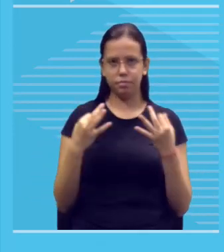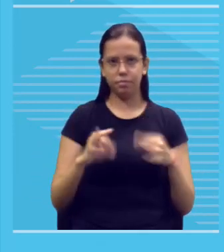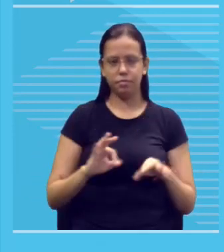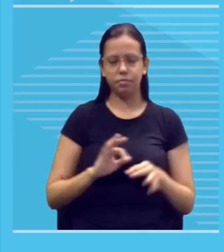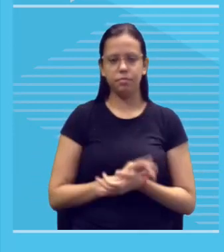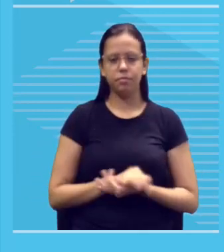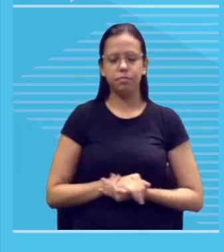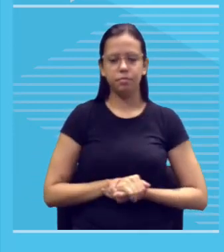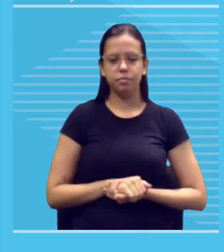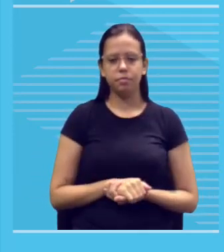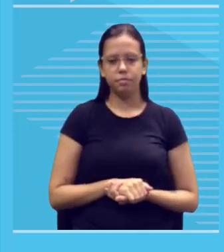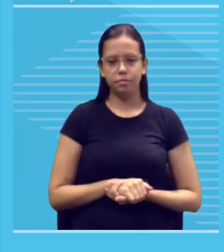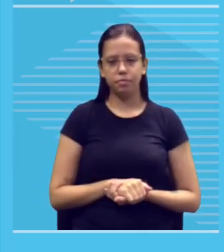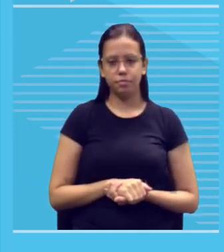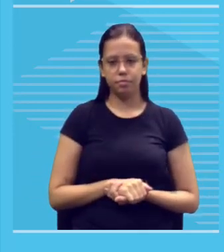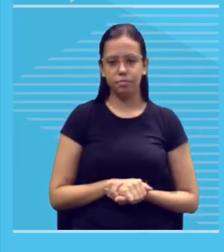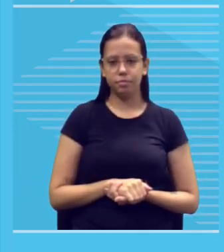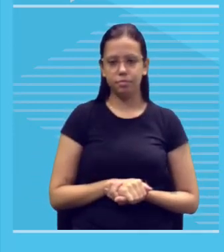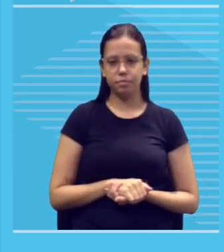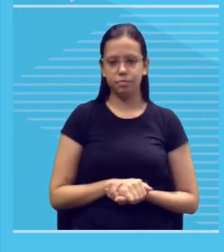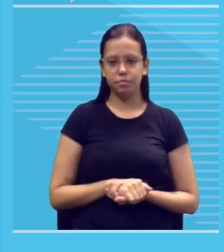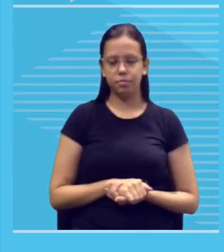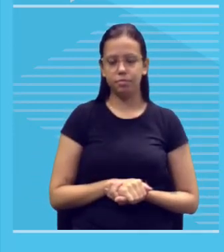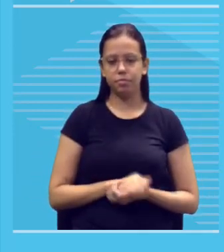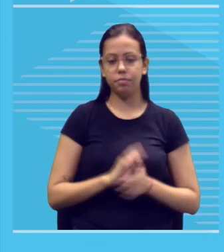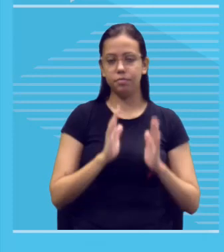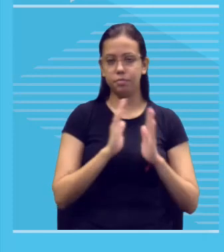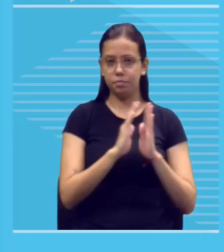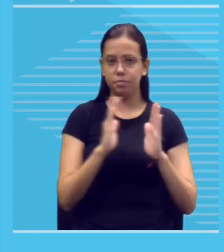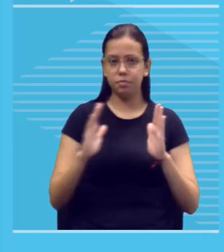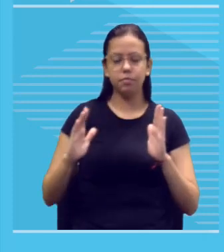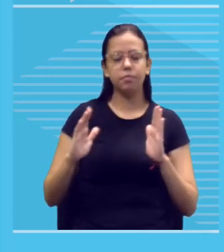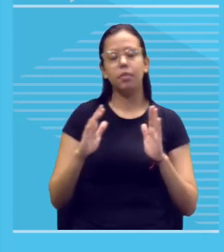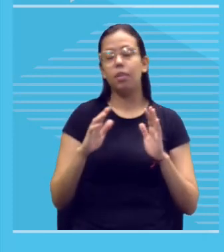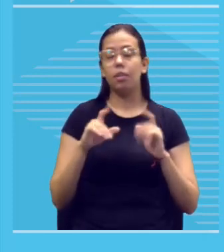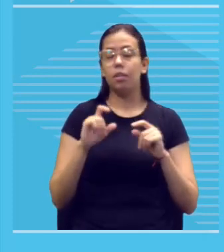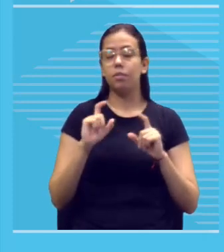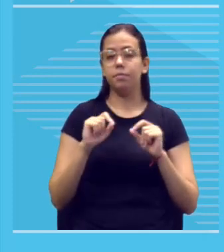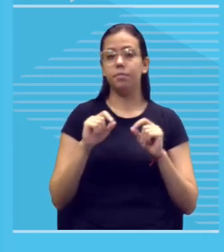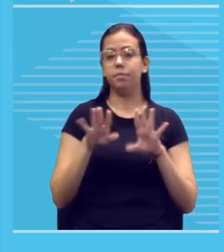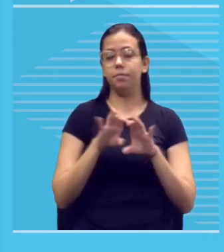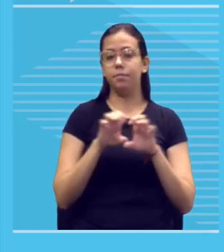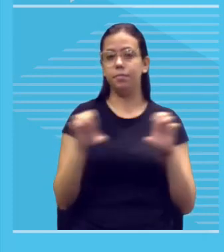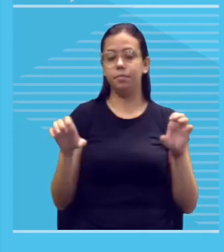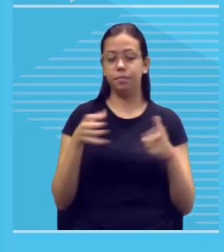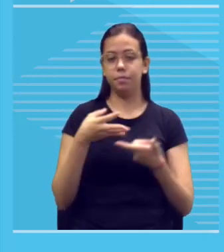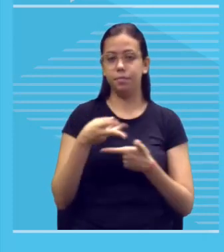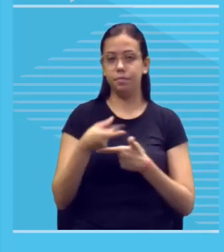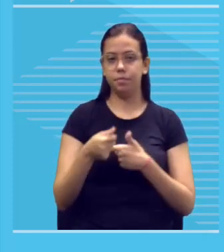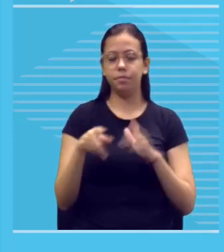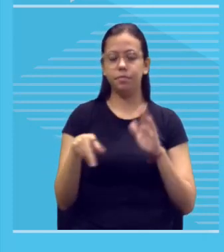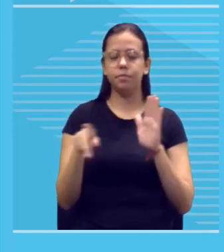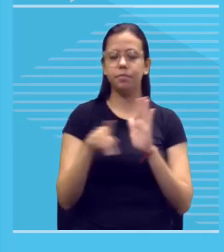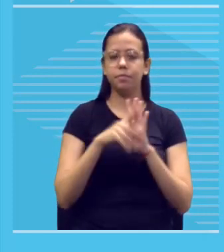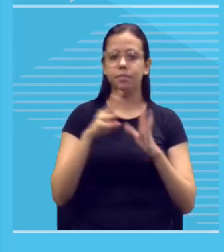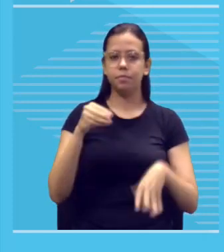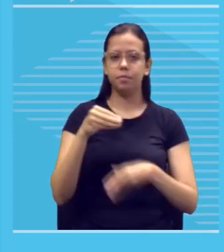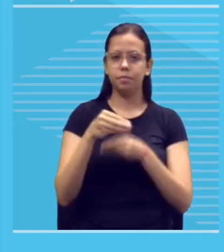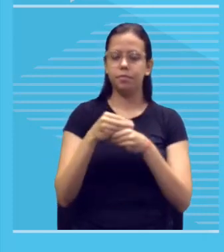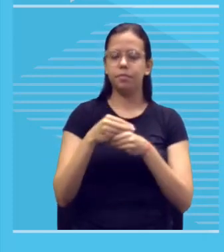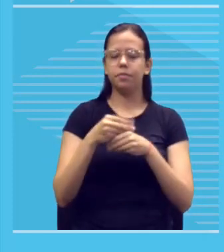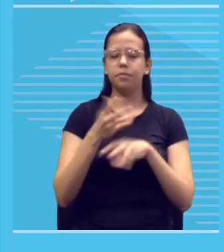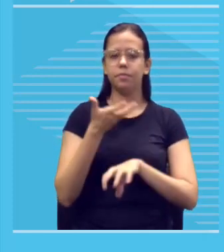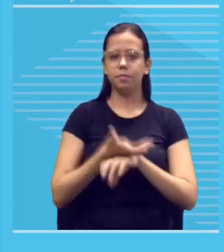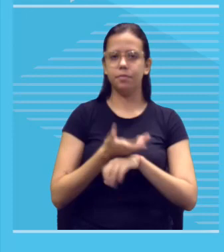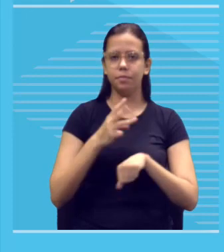e essas expressões algébricas jovens ela veio para complementar a nossa disciplina de matemática